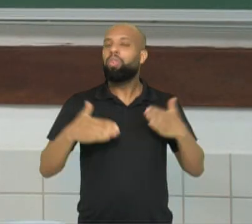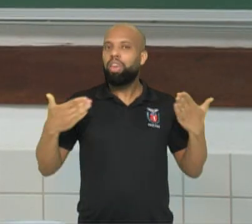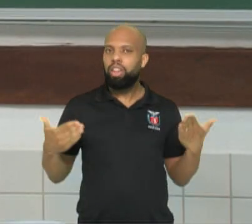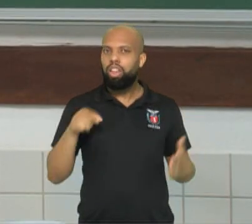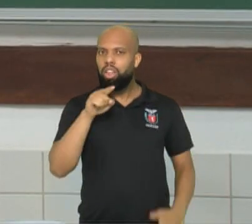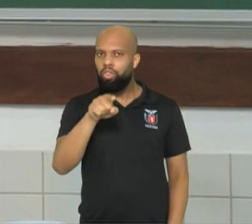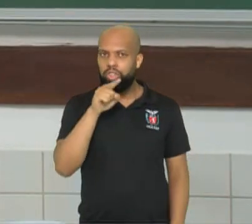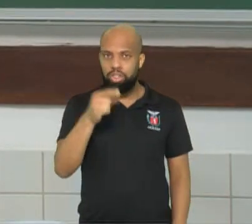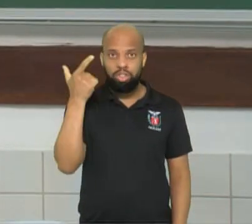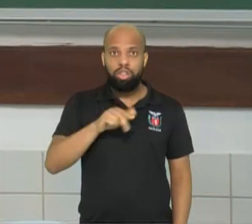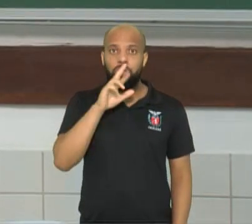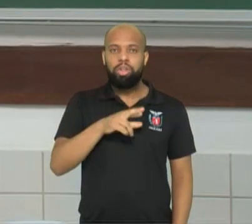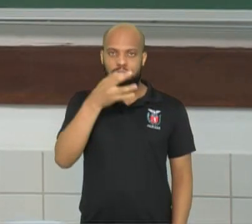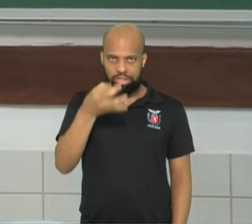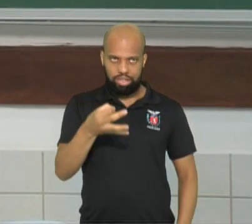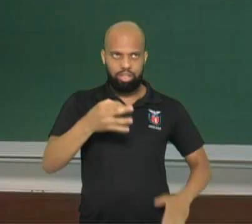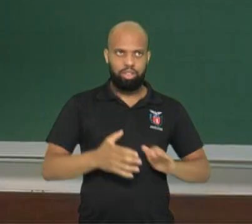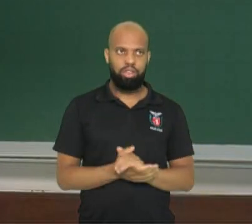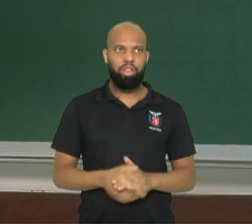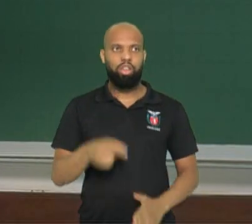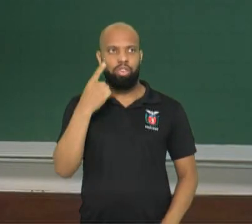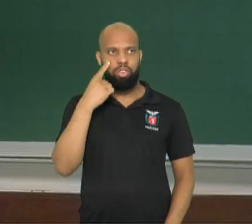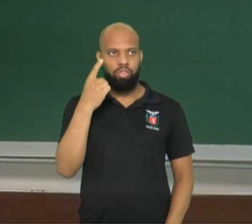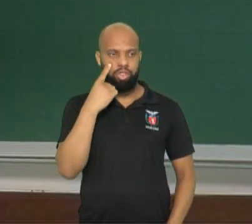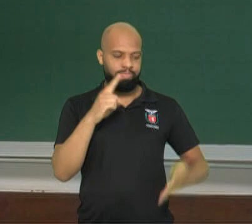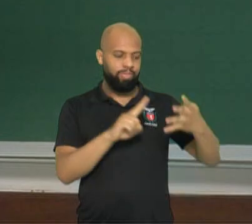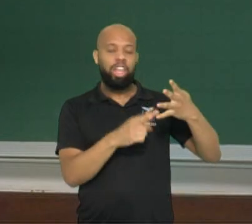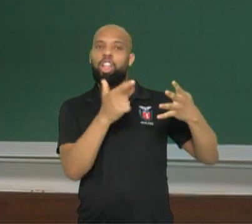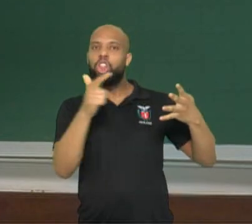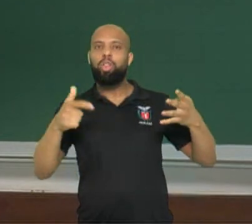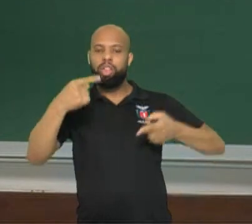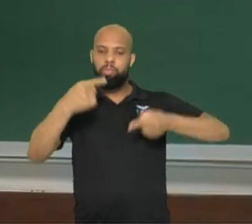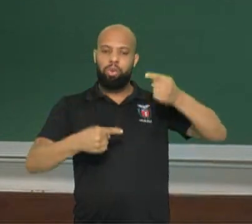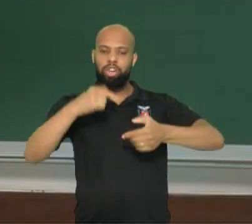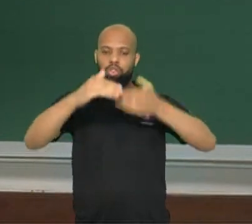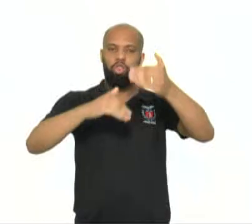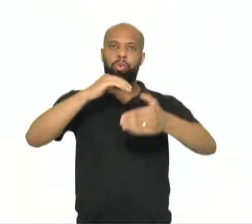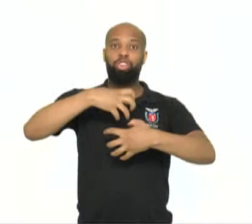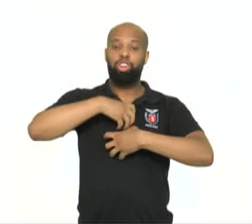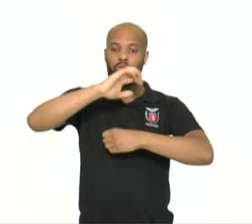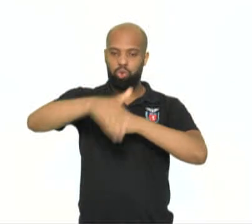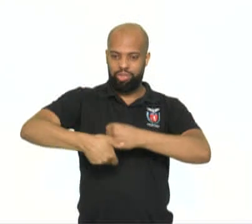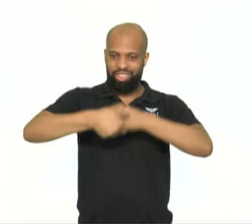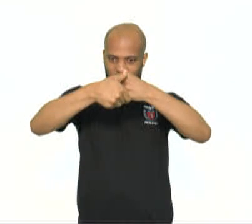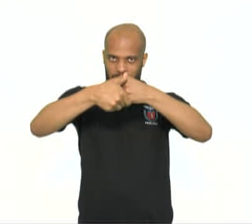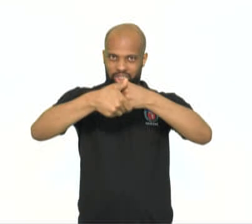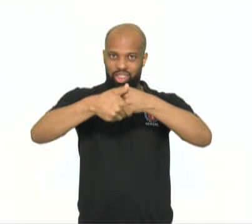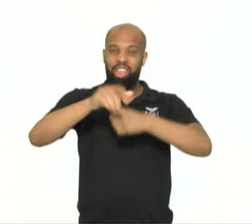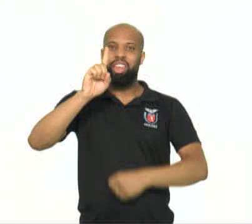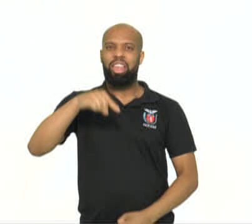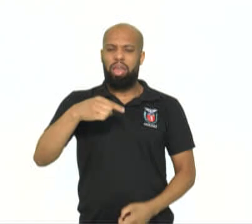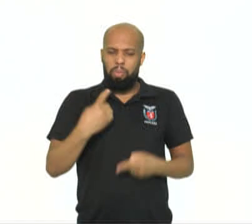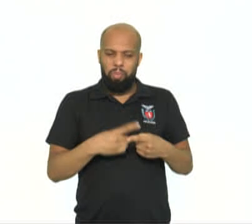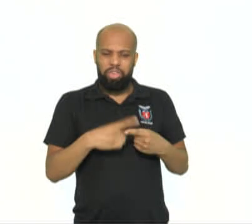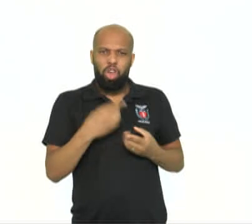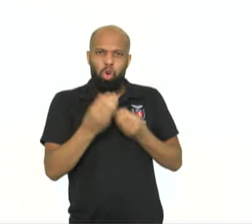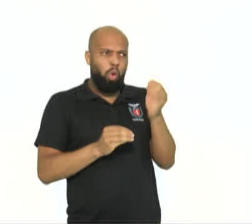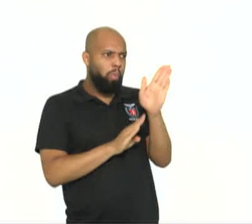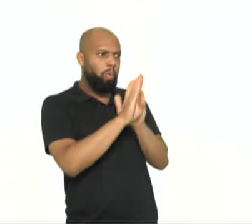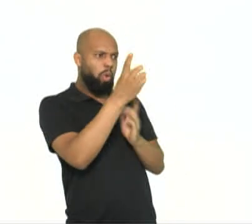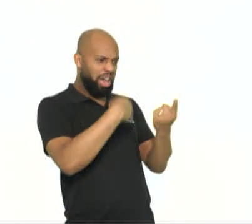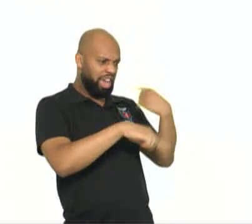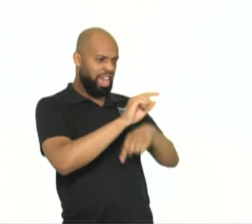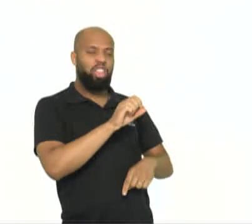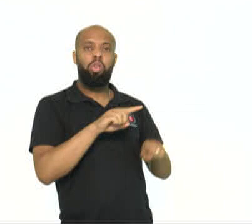E aí, gente, será que você acertou? Então veja só, a ausência de uma política de desenvolvimento sustentável, né? Como é que pode ter progresso se você não tem